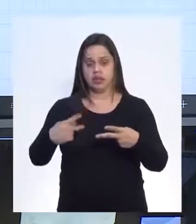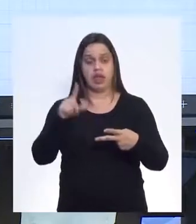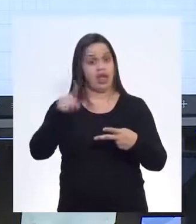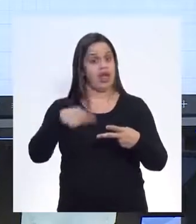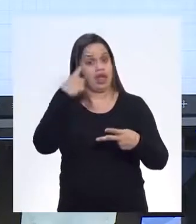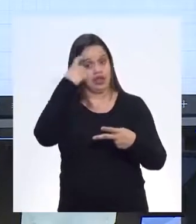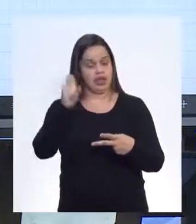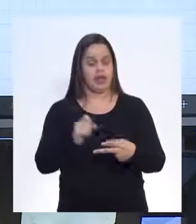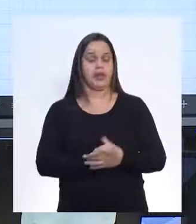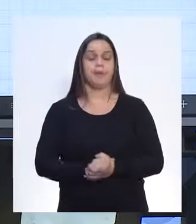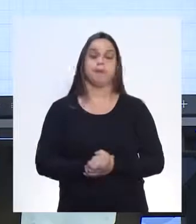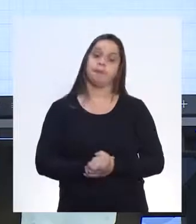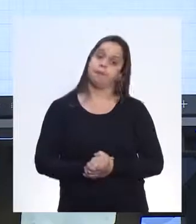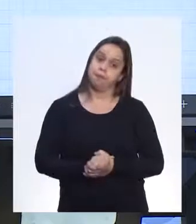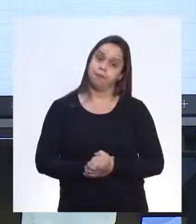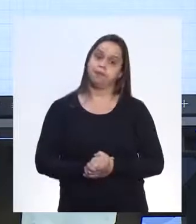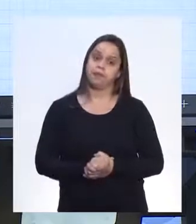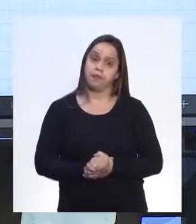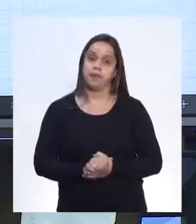ideia. Provavelmente,